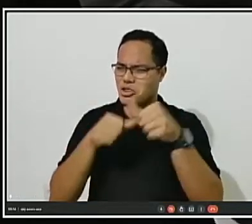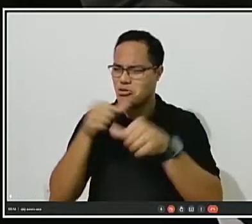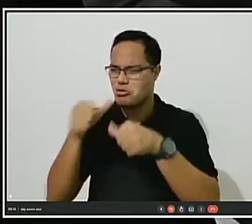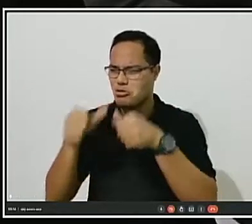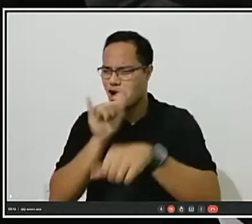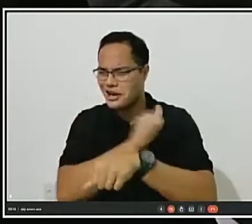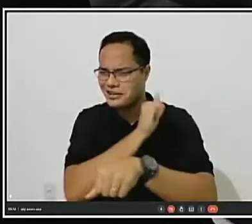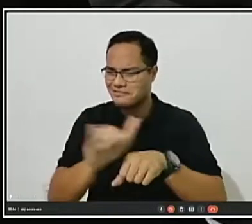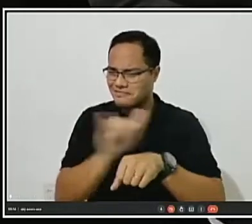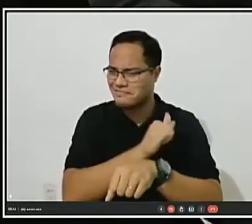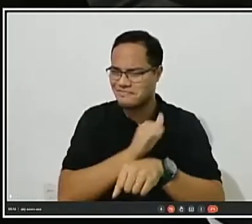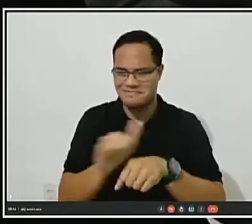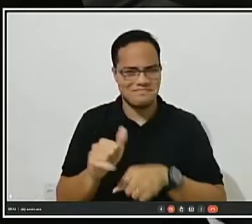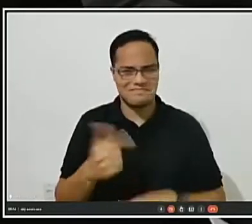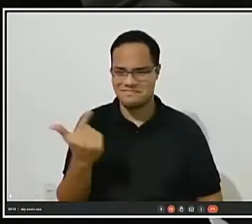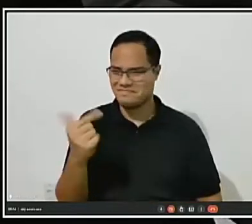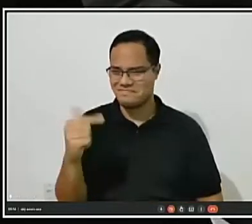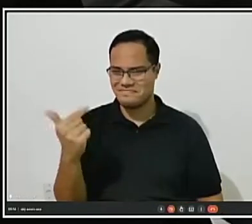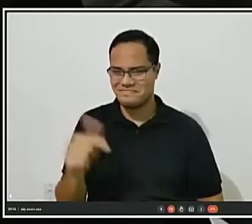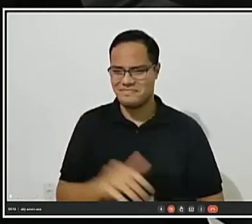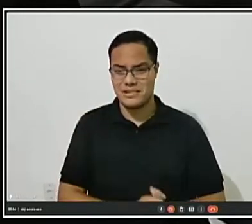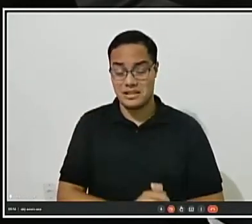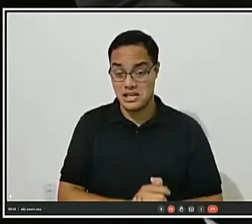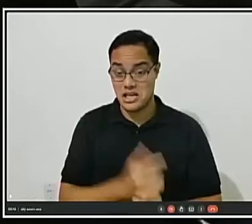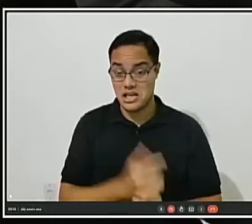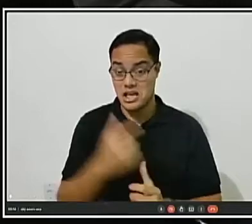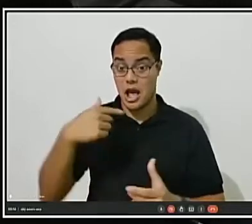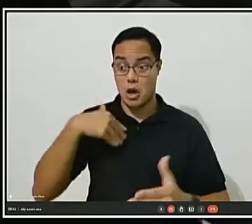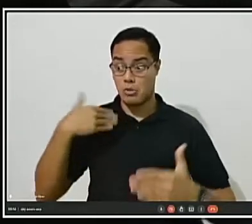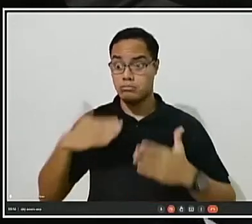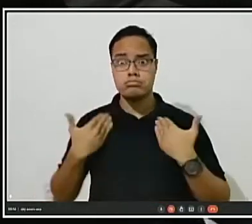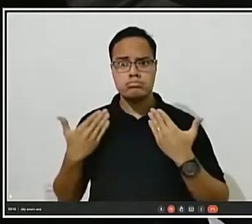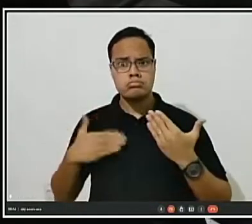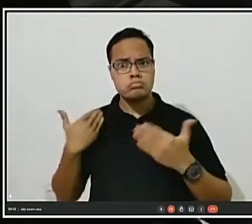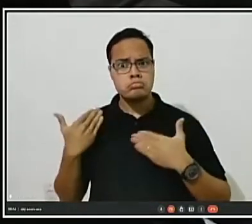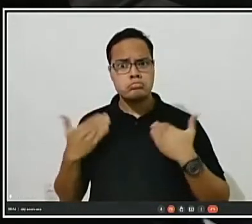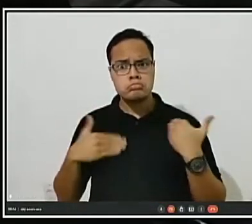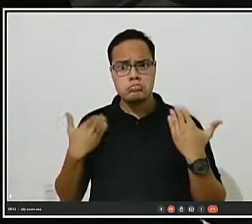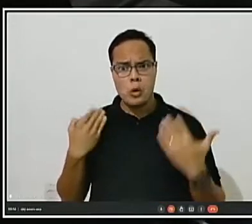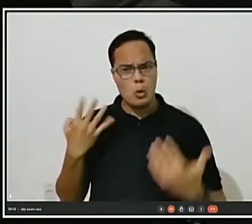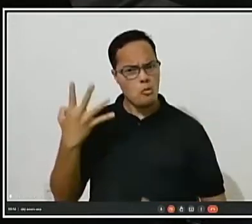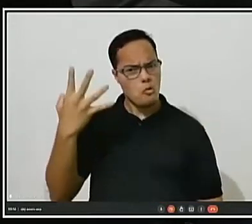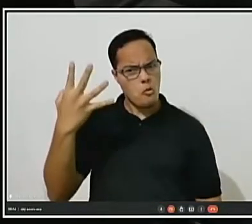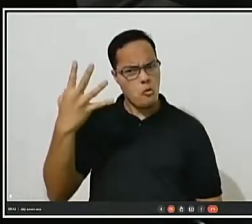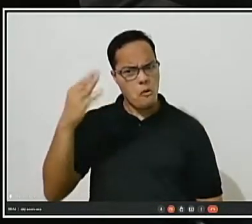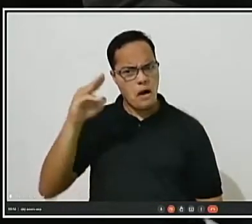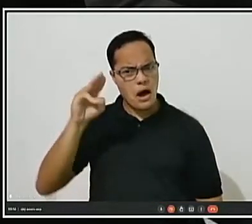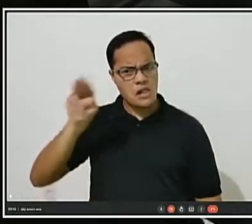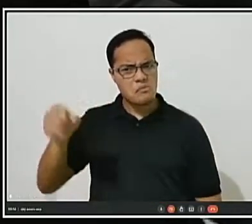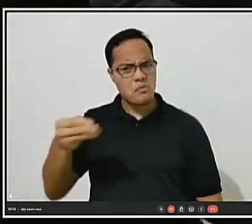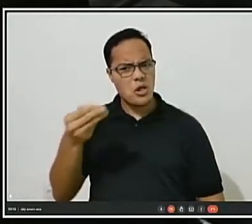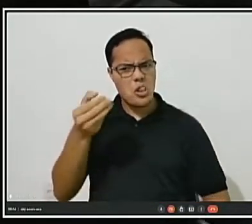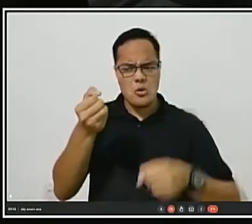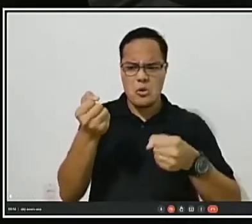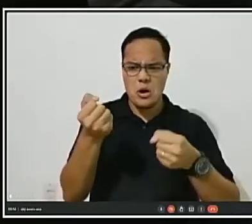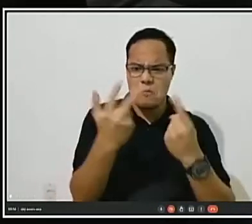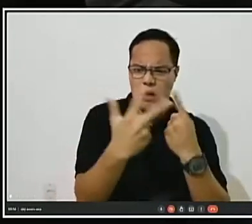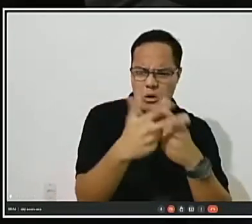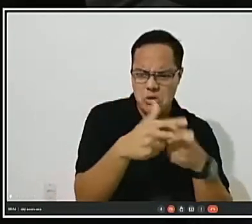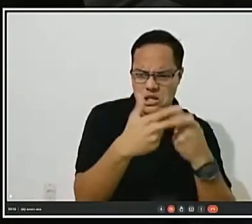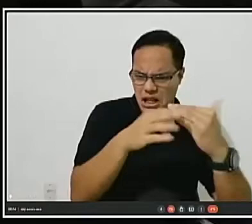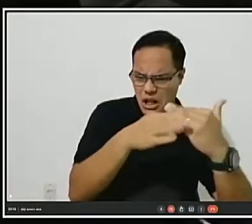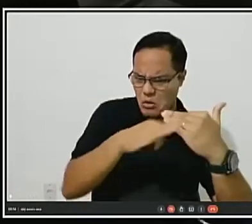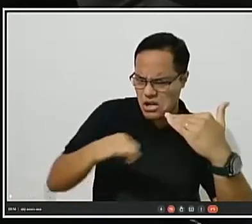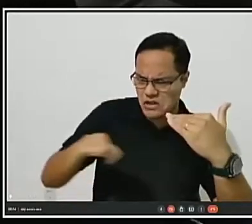me deixou mais espantado ainda, 4 milhões para consertar aquele pedaço de asfalto ali que está caído ali,